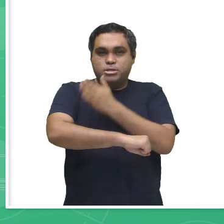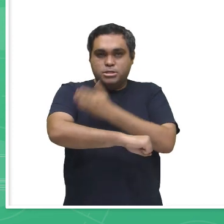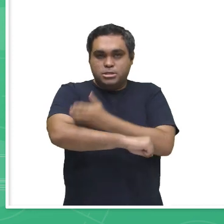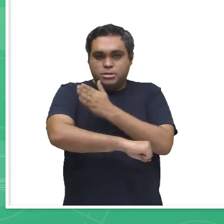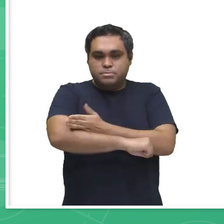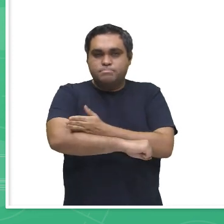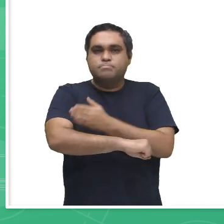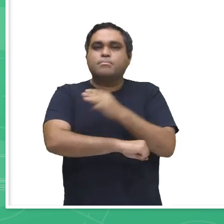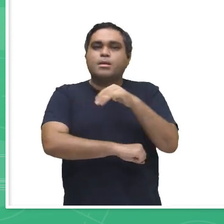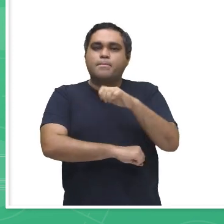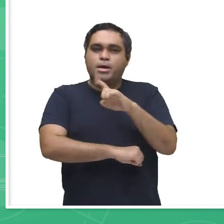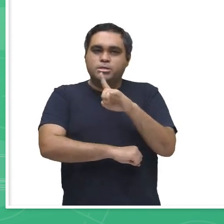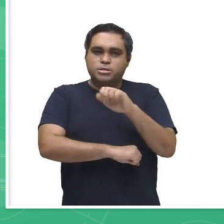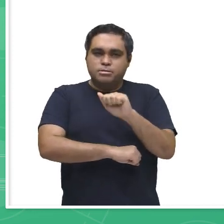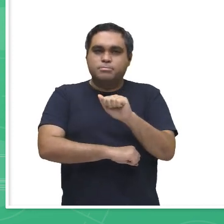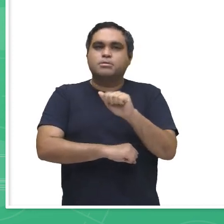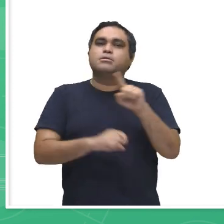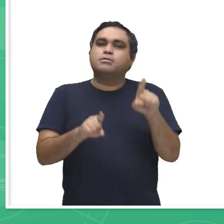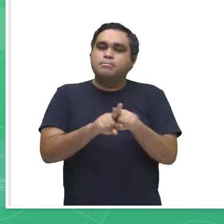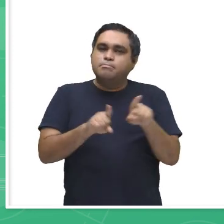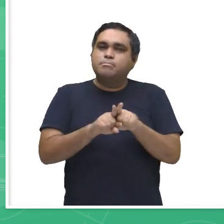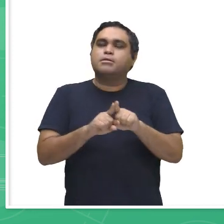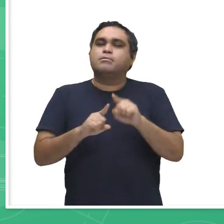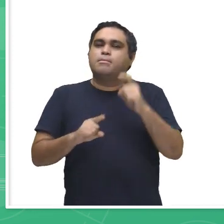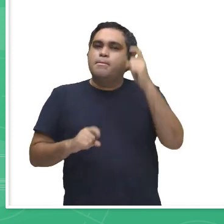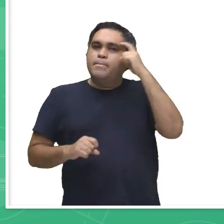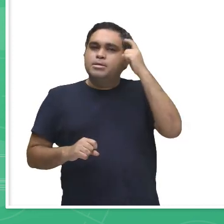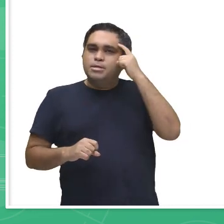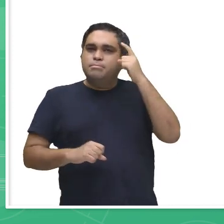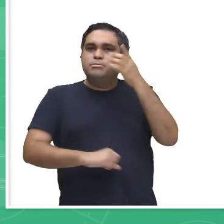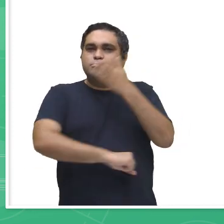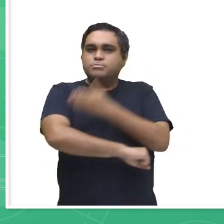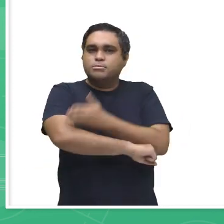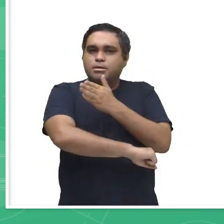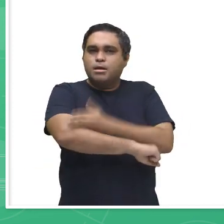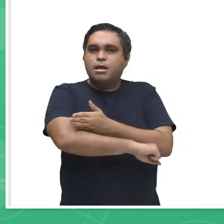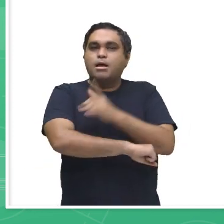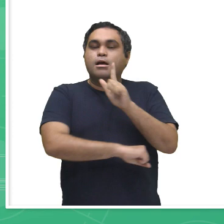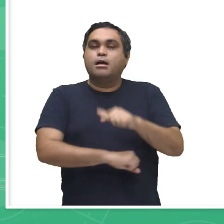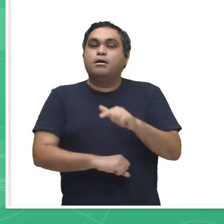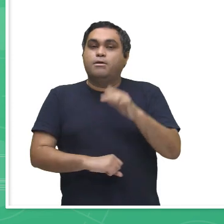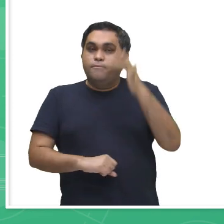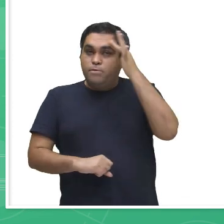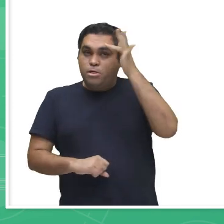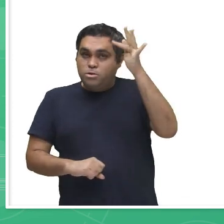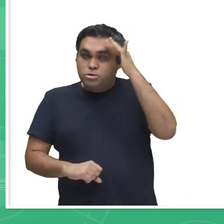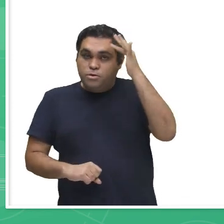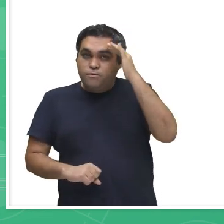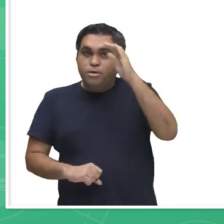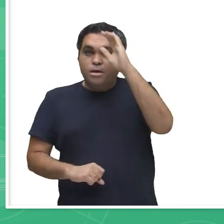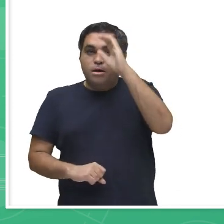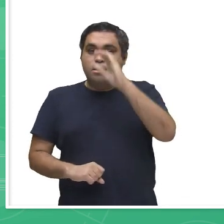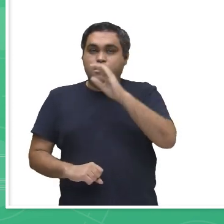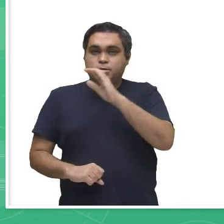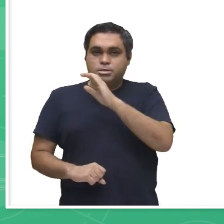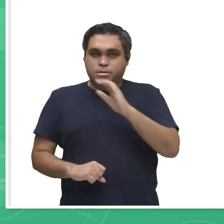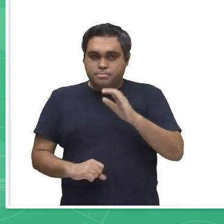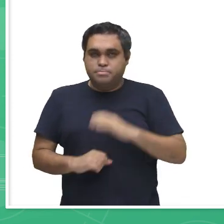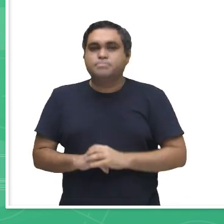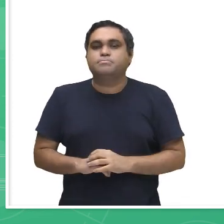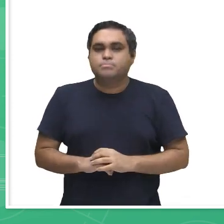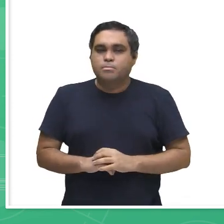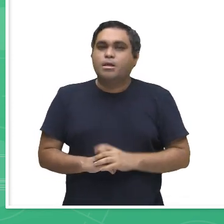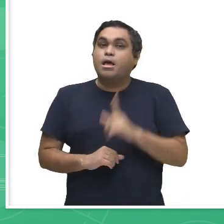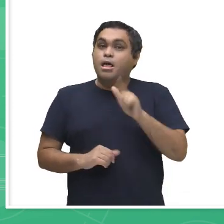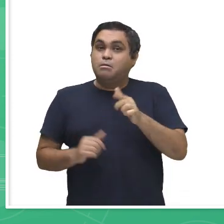esse pensamento medieval, que nós vamos chamar de filosofia cristã. Vocês vão perceber que é um período